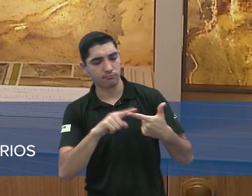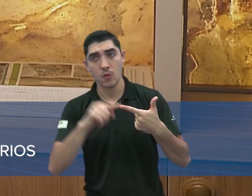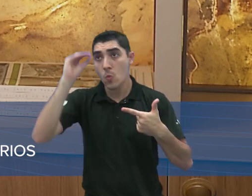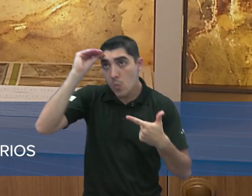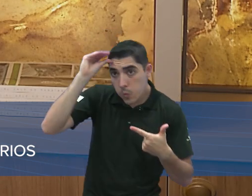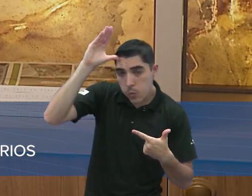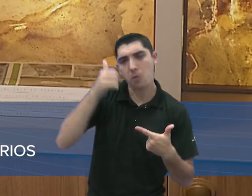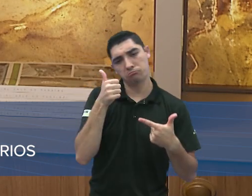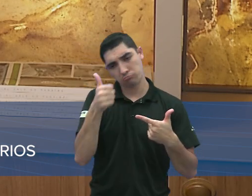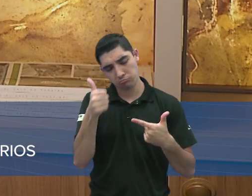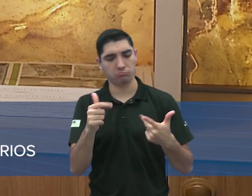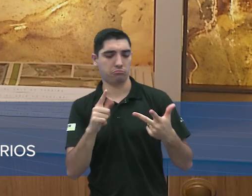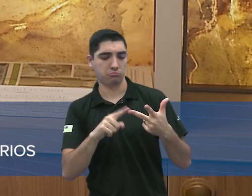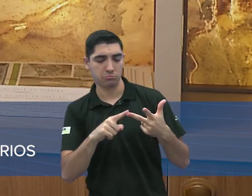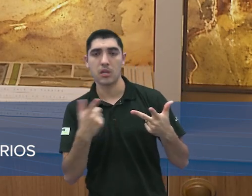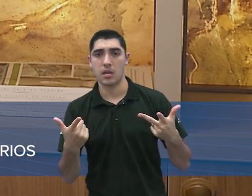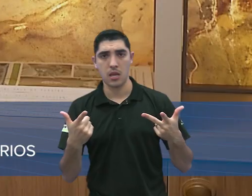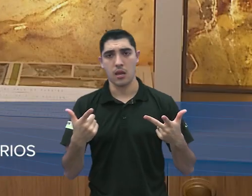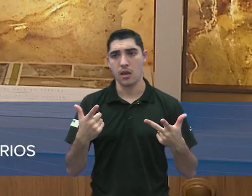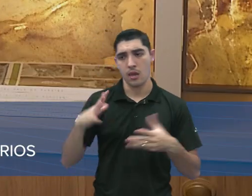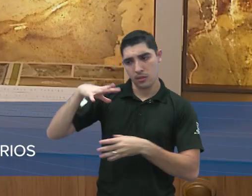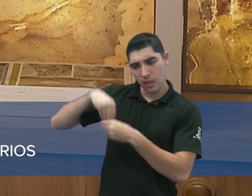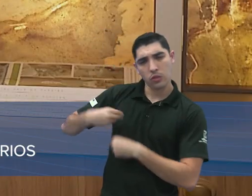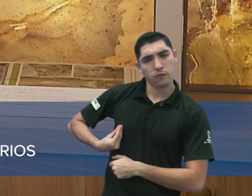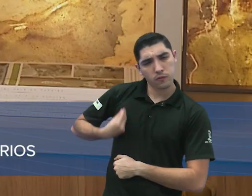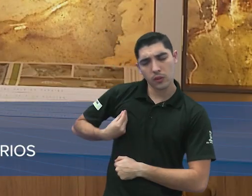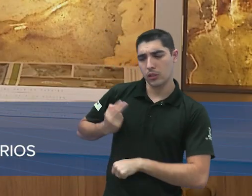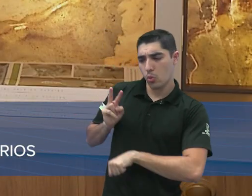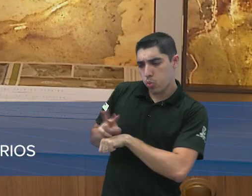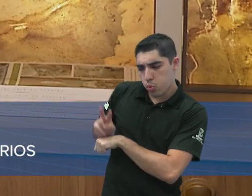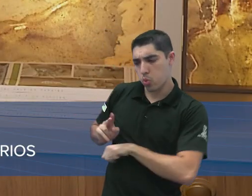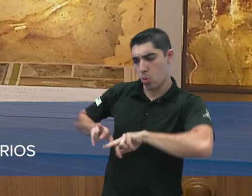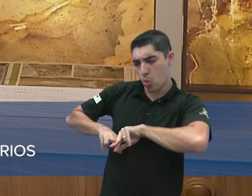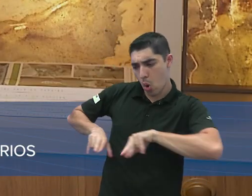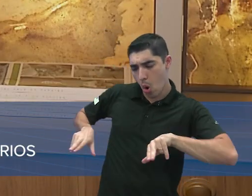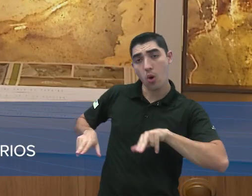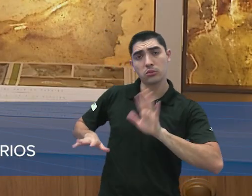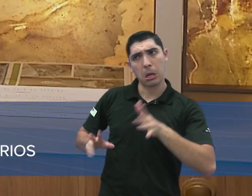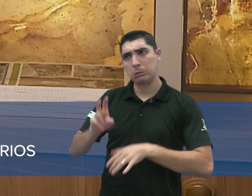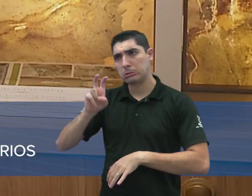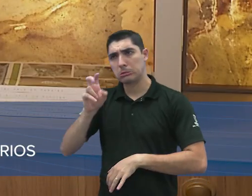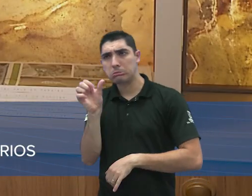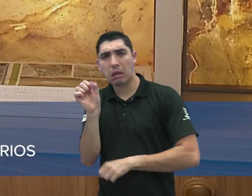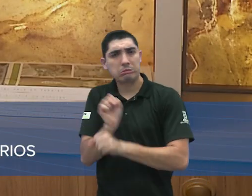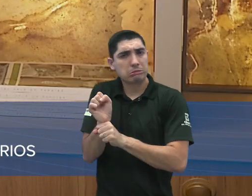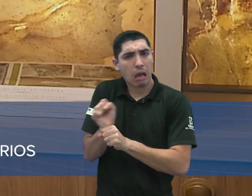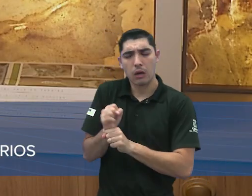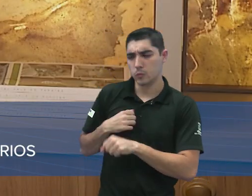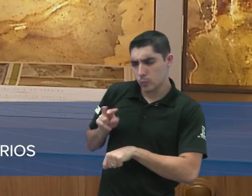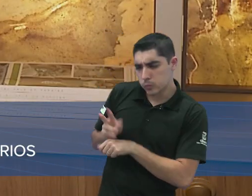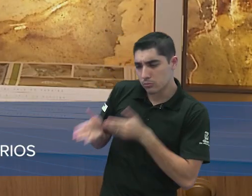ter autoconhecimento, de trabalhar as questões internas, que eu vim trabalhando durante 5, 6